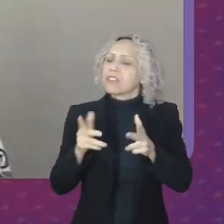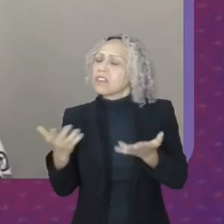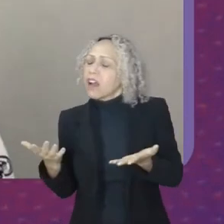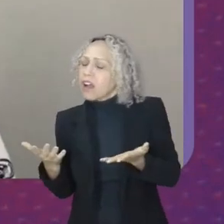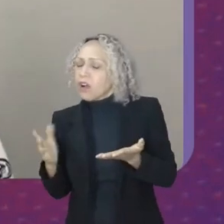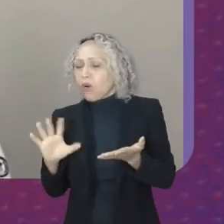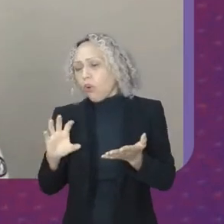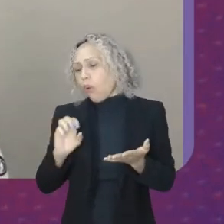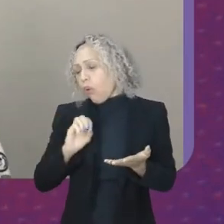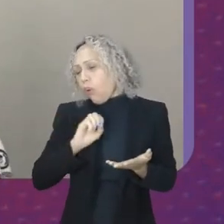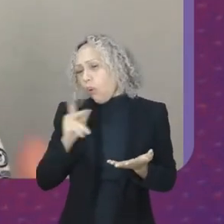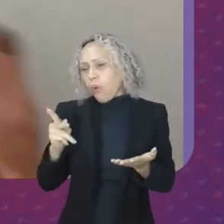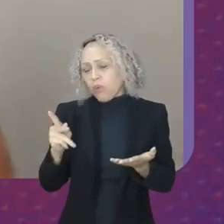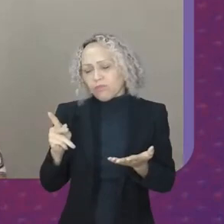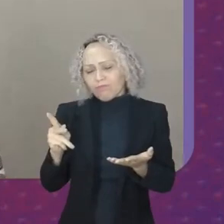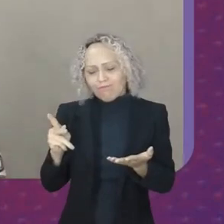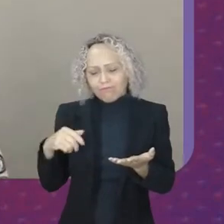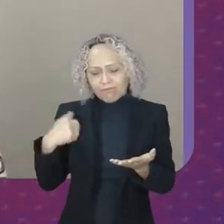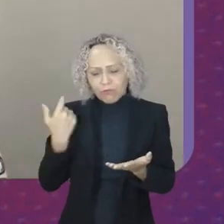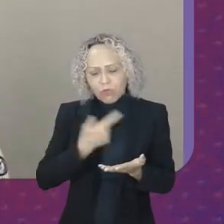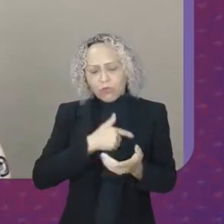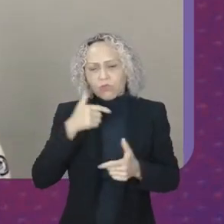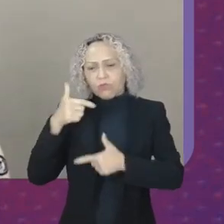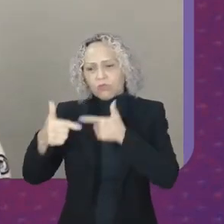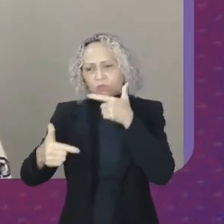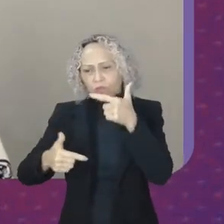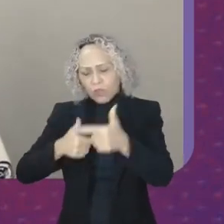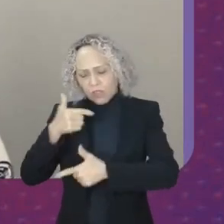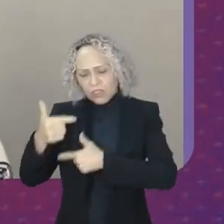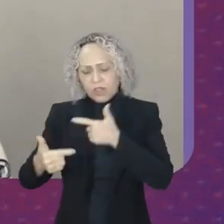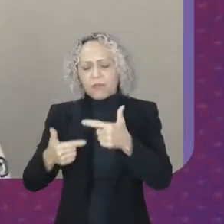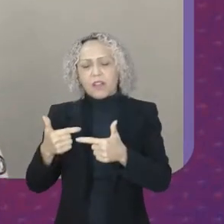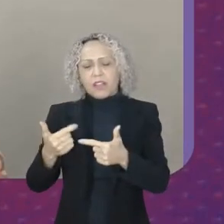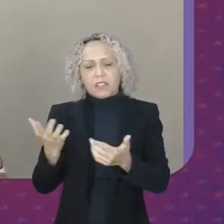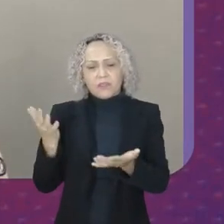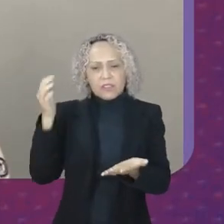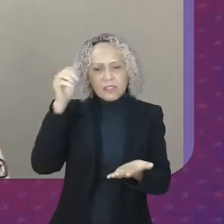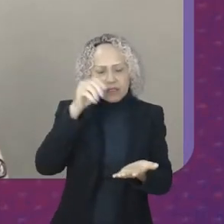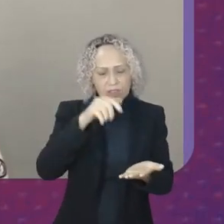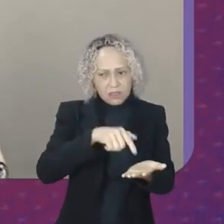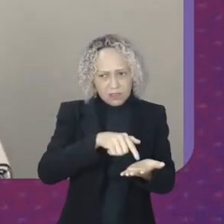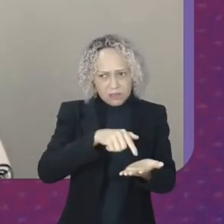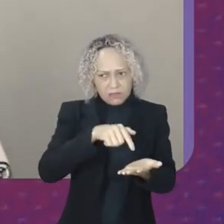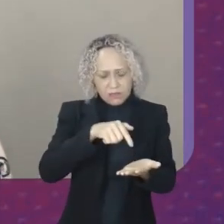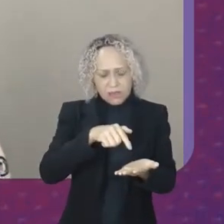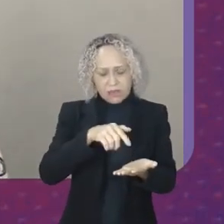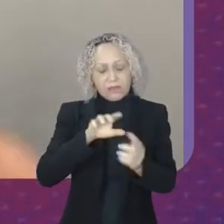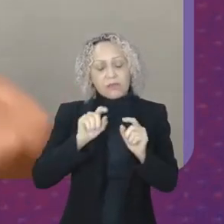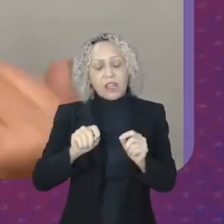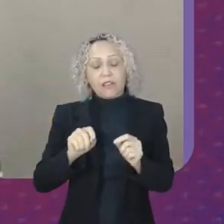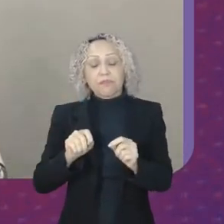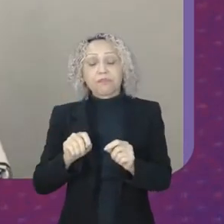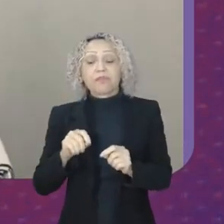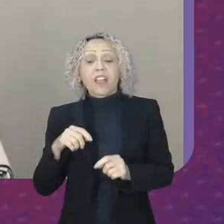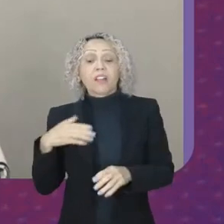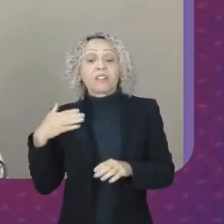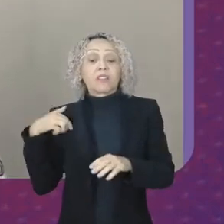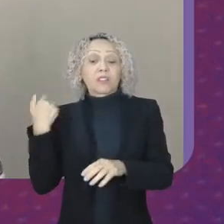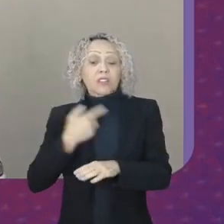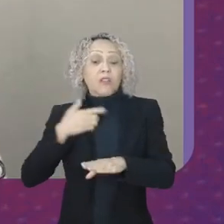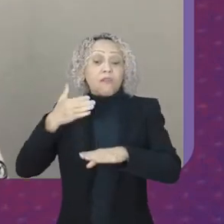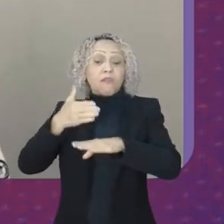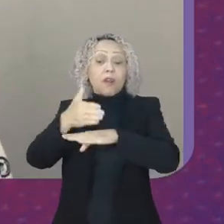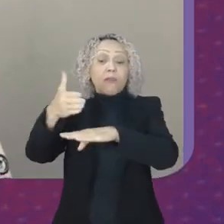implantados, as mulheres vêm conversar, vêm dialogar sobre suas demandas, sobre a necessidade de